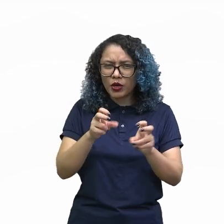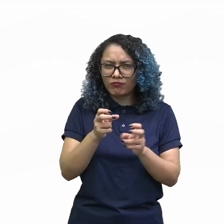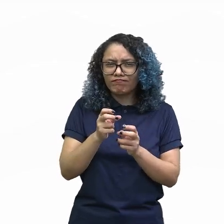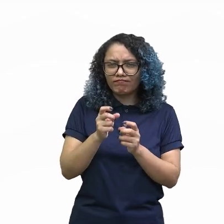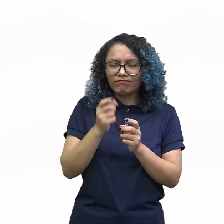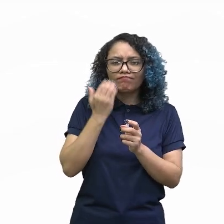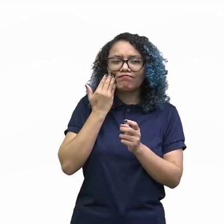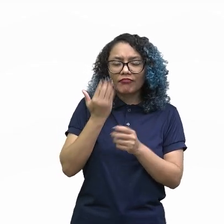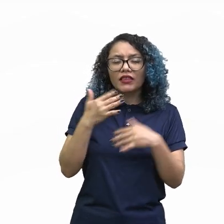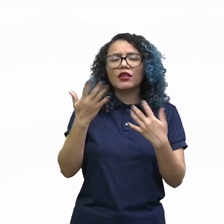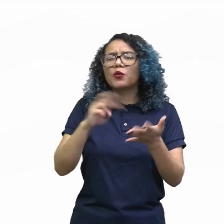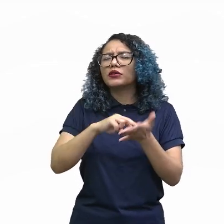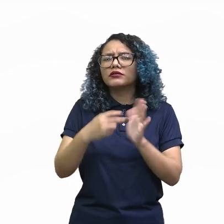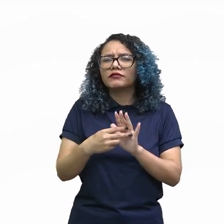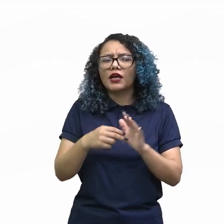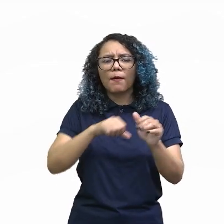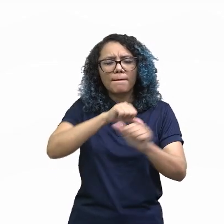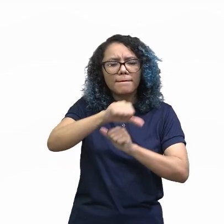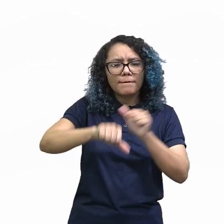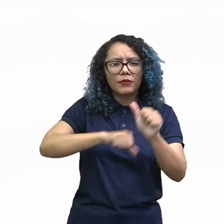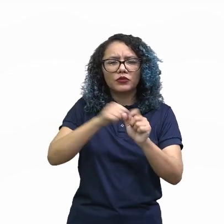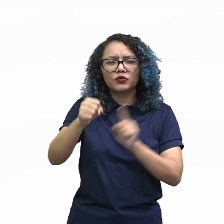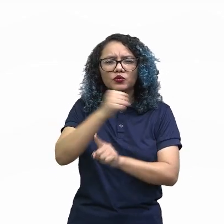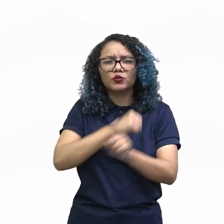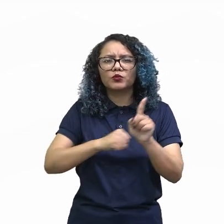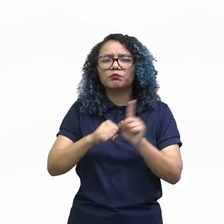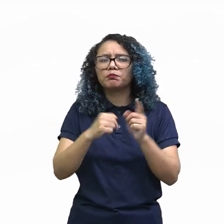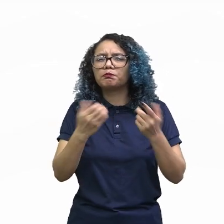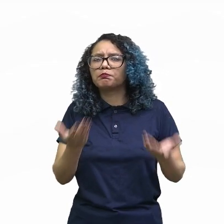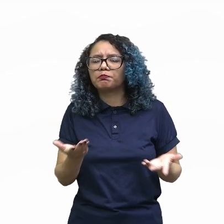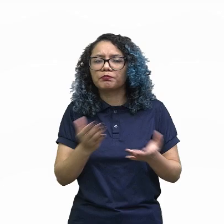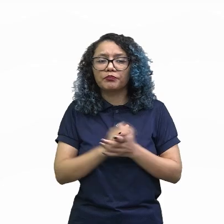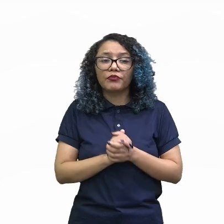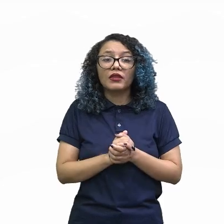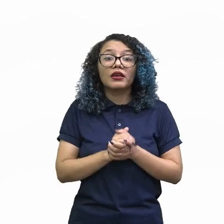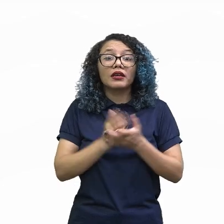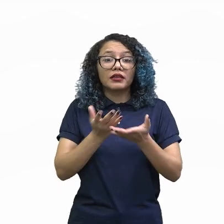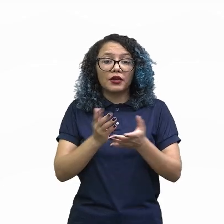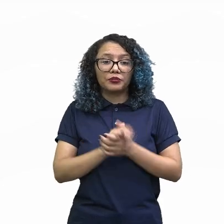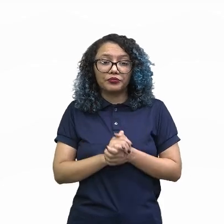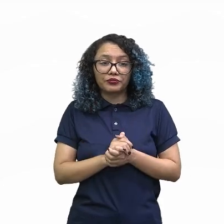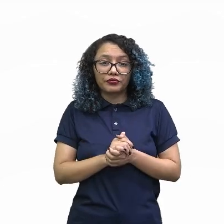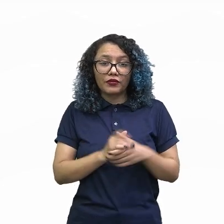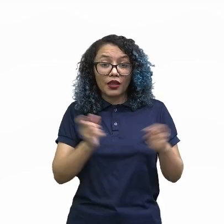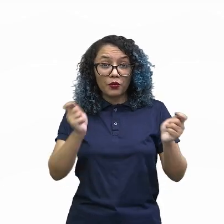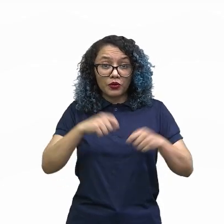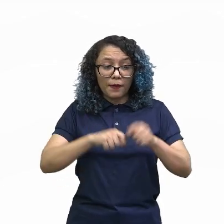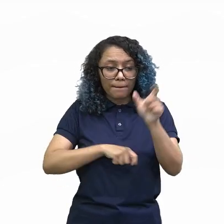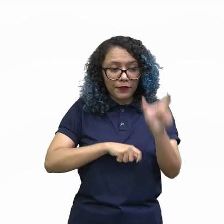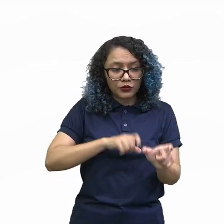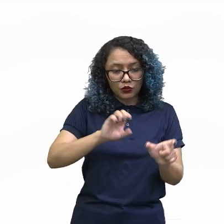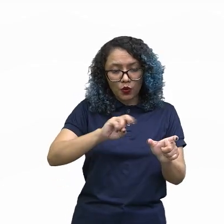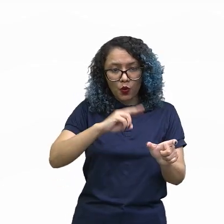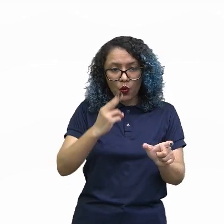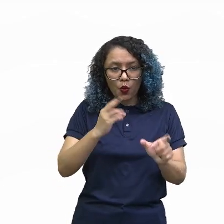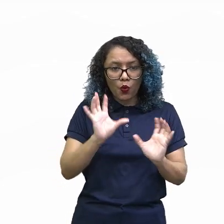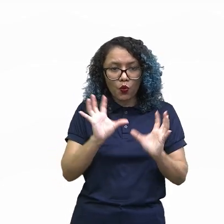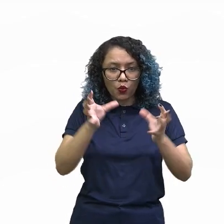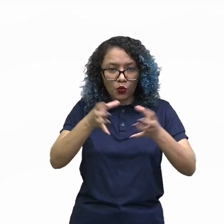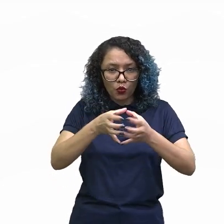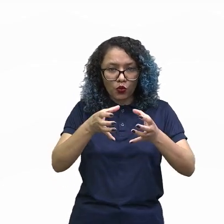o que é a mobilidade social? É a possibilidade de um indivíduo ou um grupo de